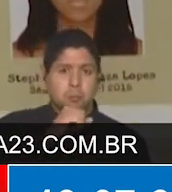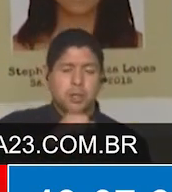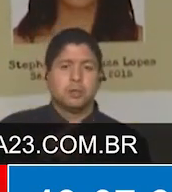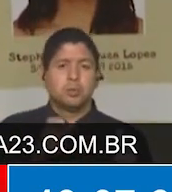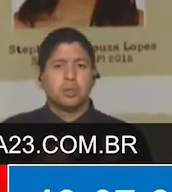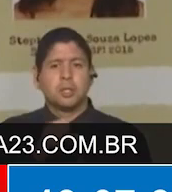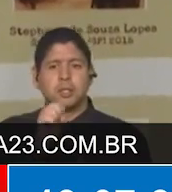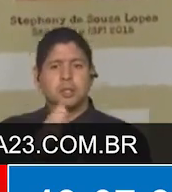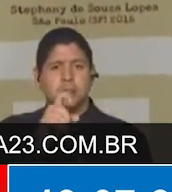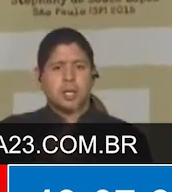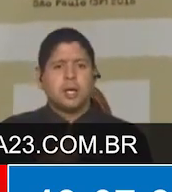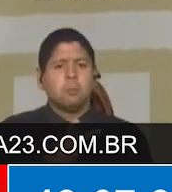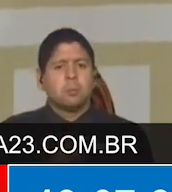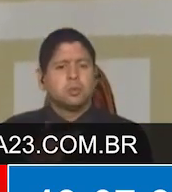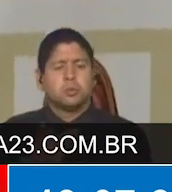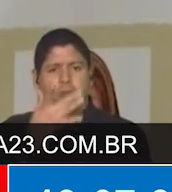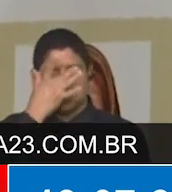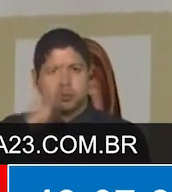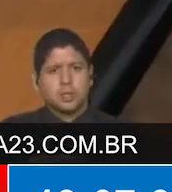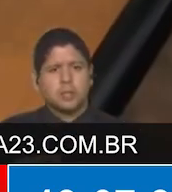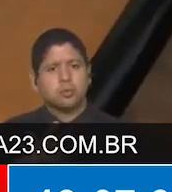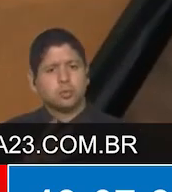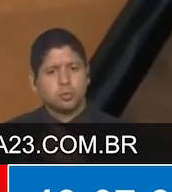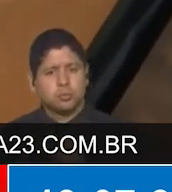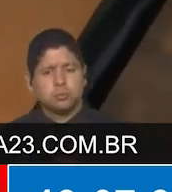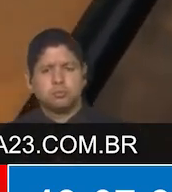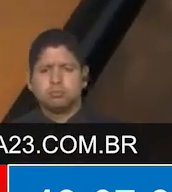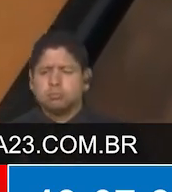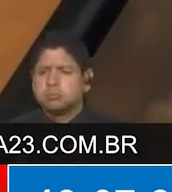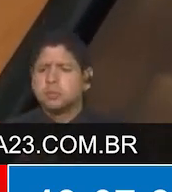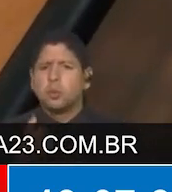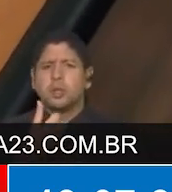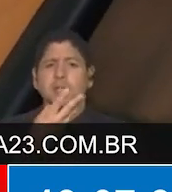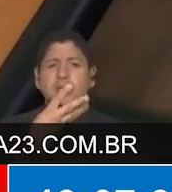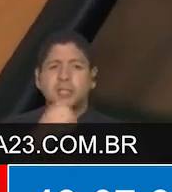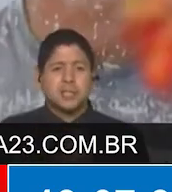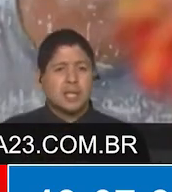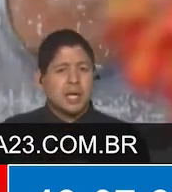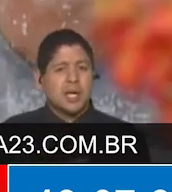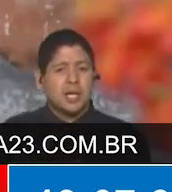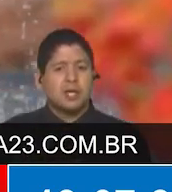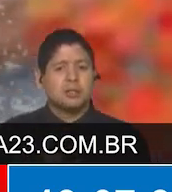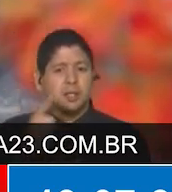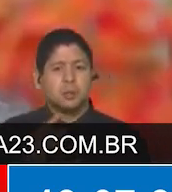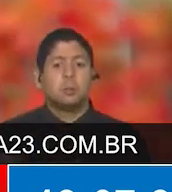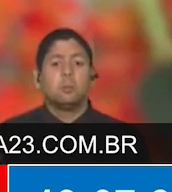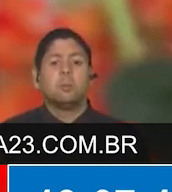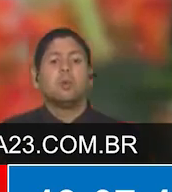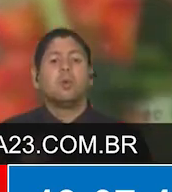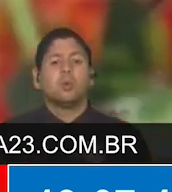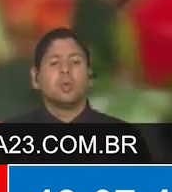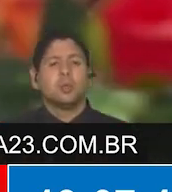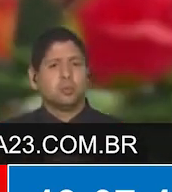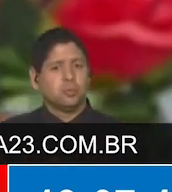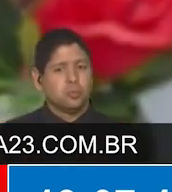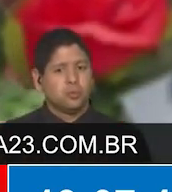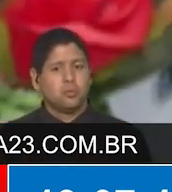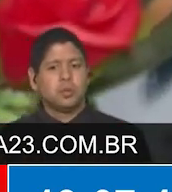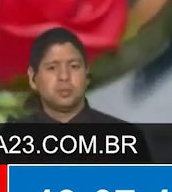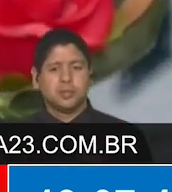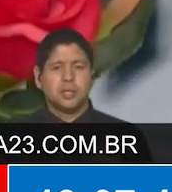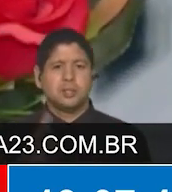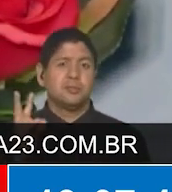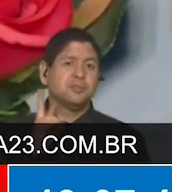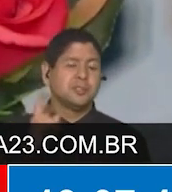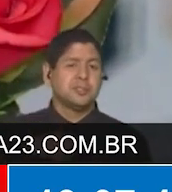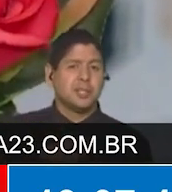que ajuda na busca por desaparecidos. Ao longo de quase 3 décadas, ela concluiu que o poder público trata as vítimas